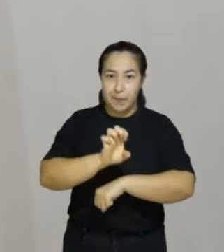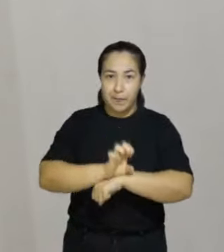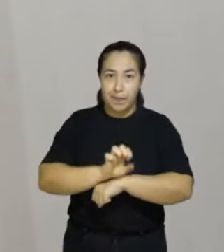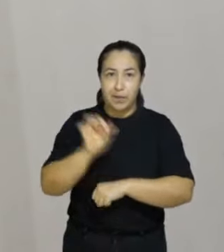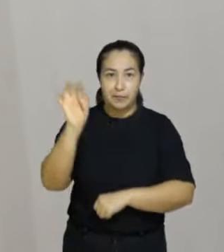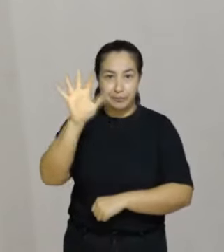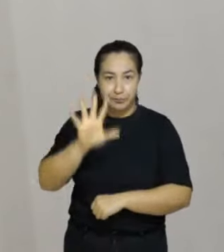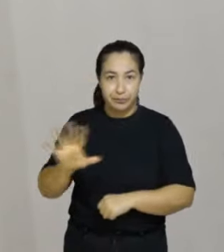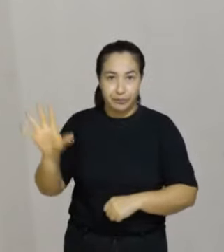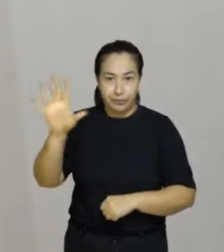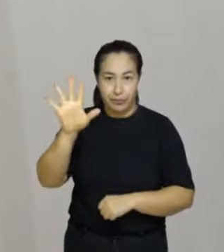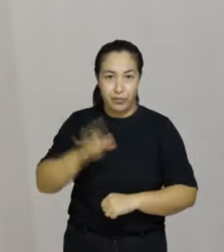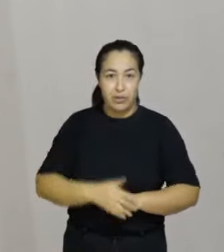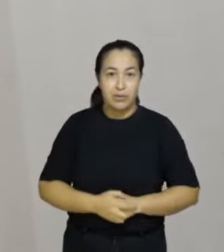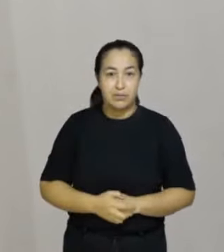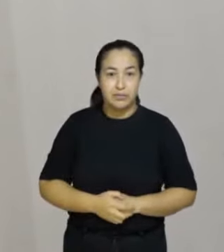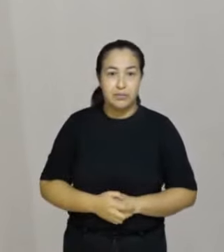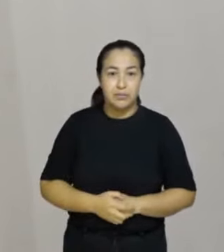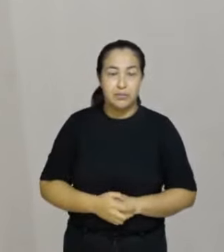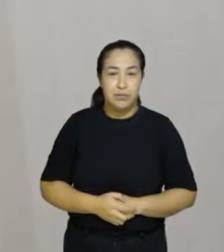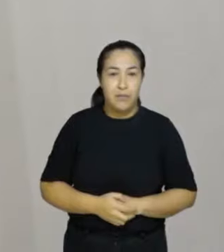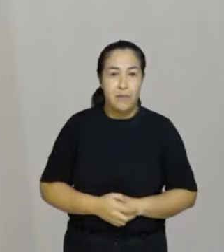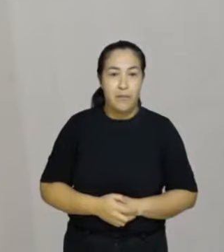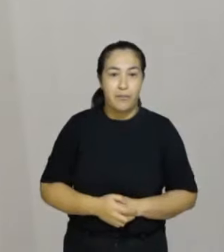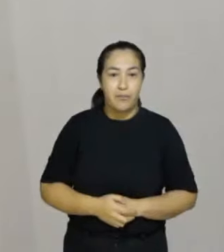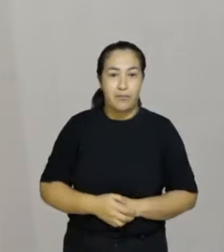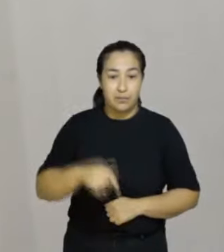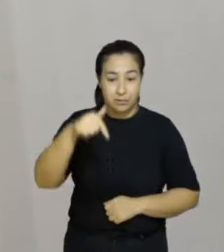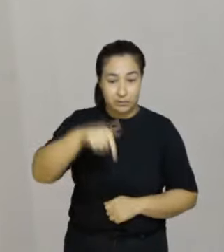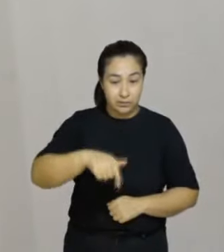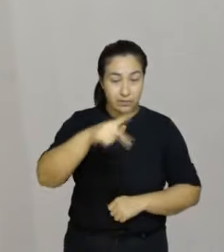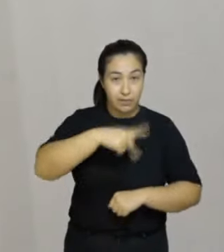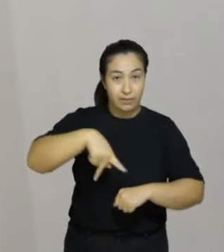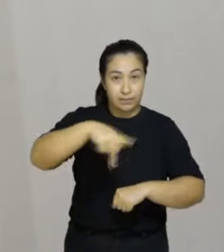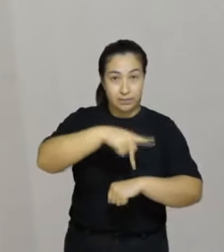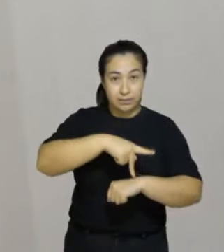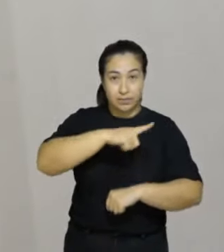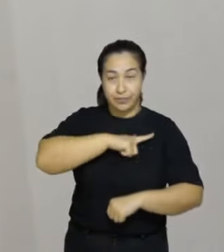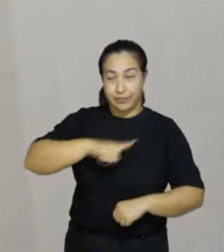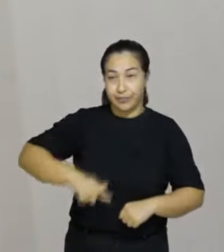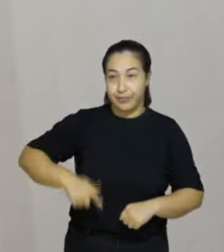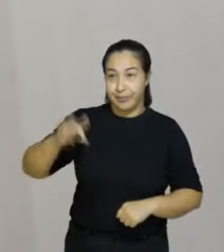federação. Estamos em um país que o governo federal gasta